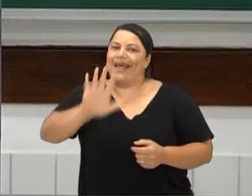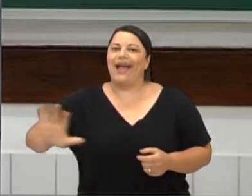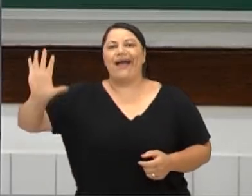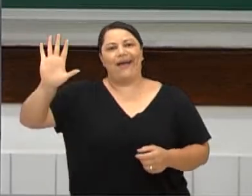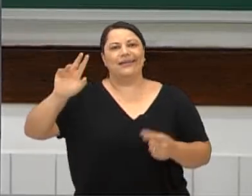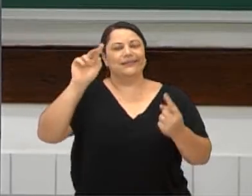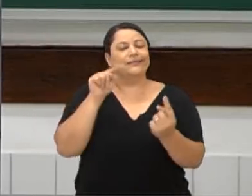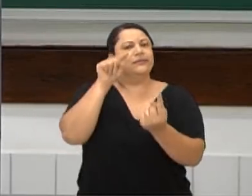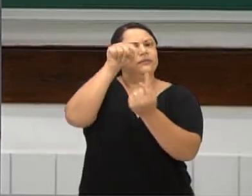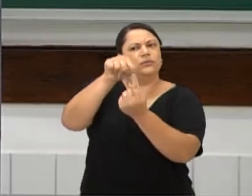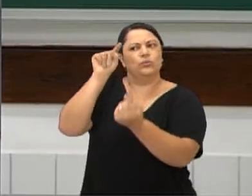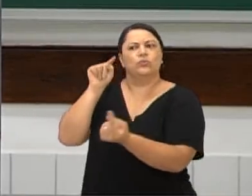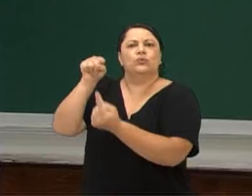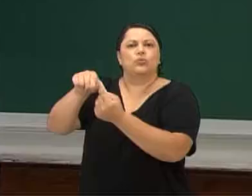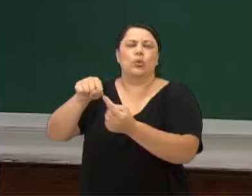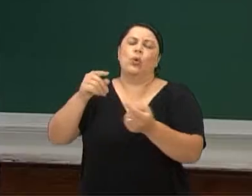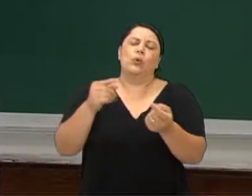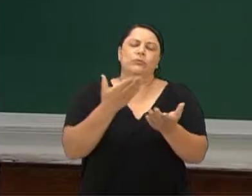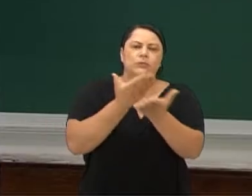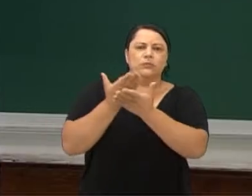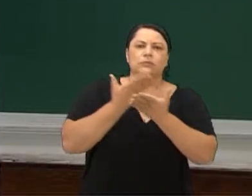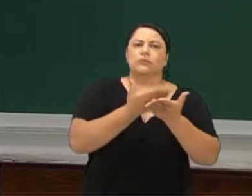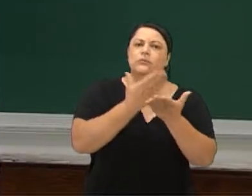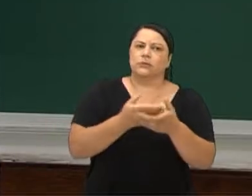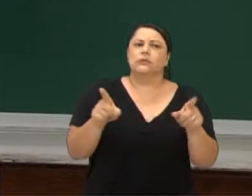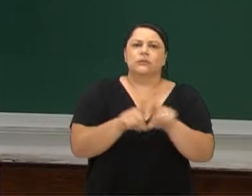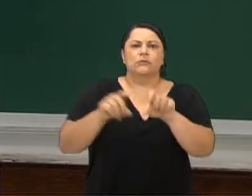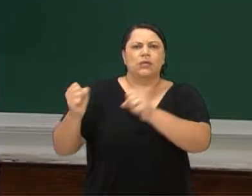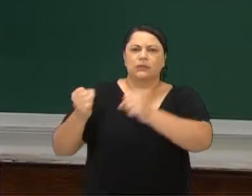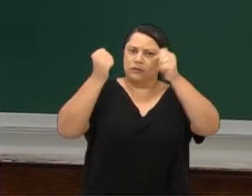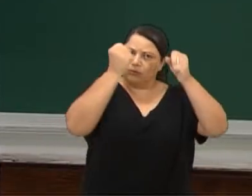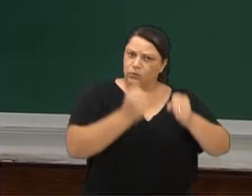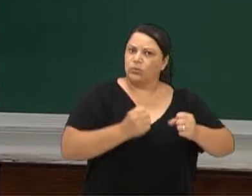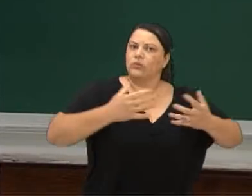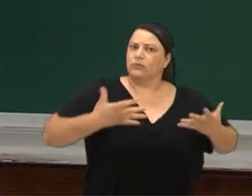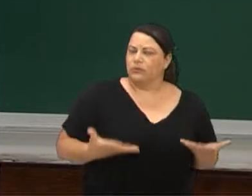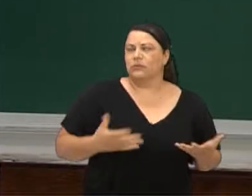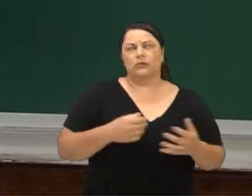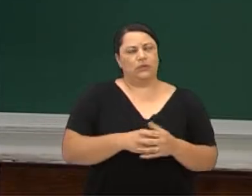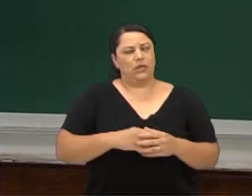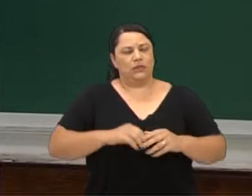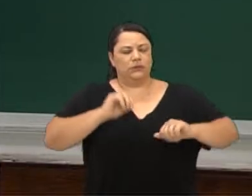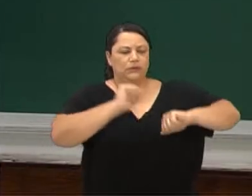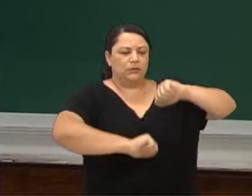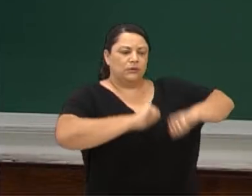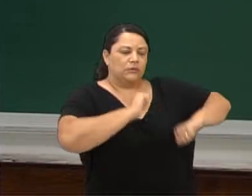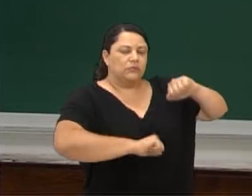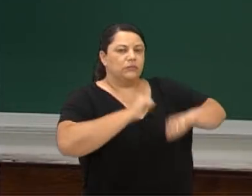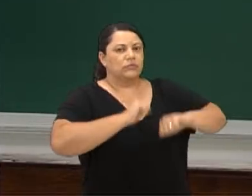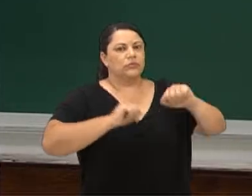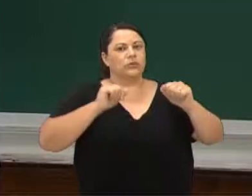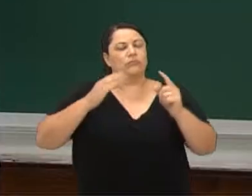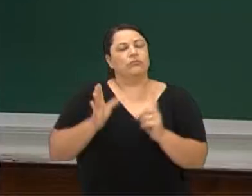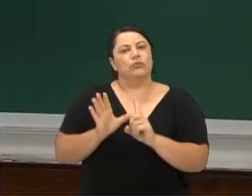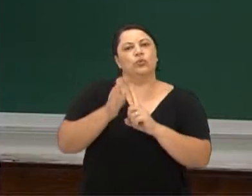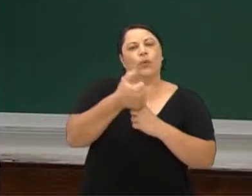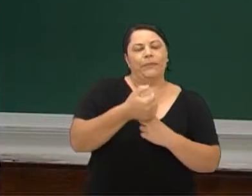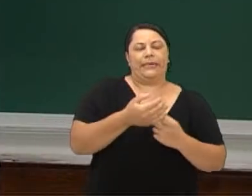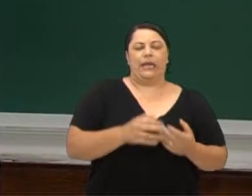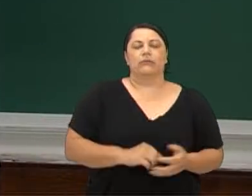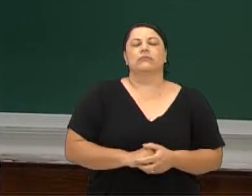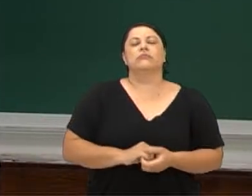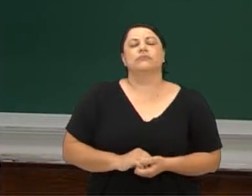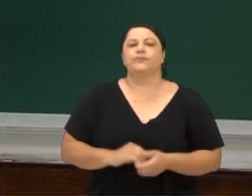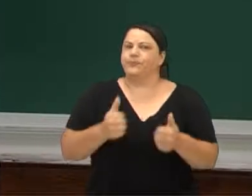os objetivos dessas potências imperialistas que eram industrializadas, que dominaram esses